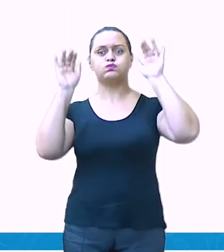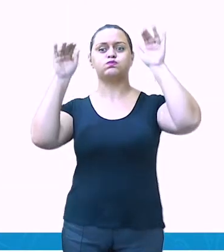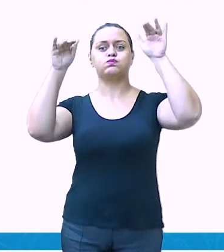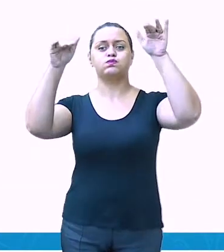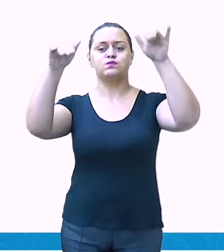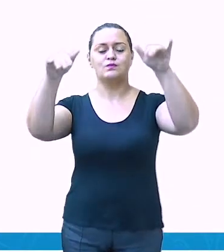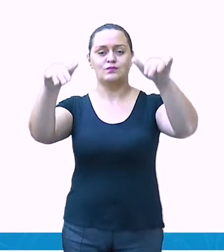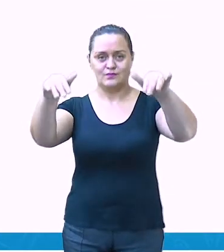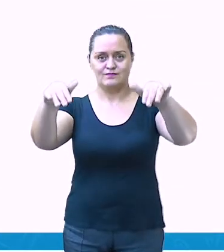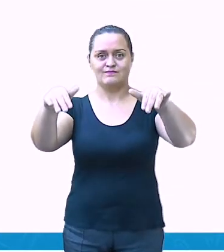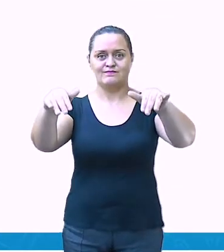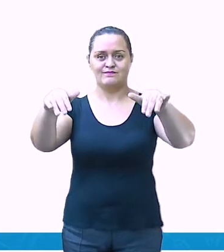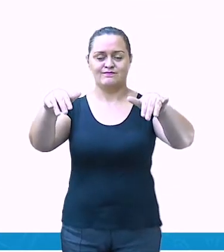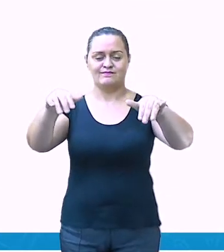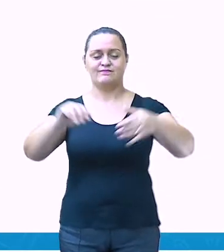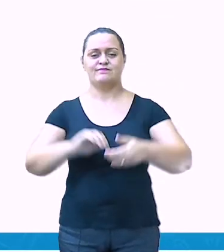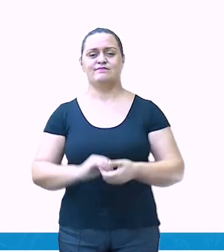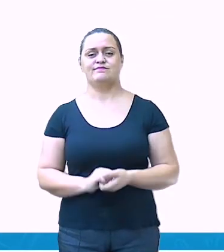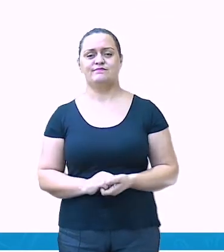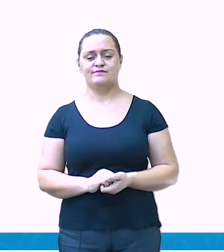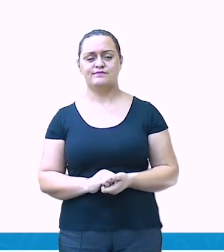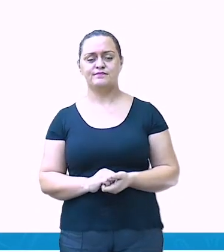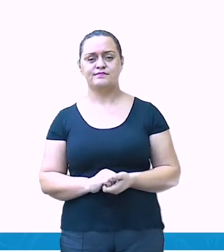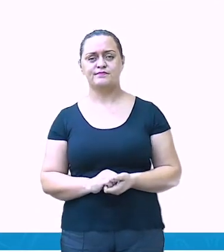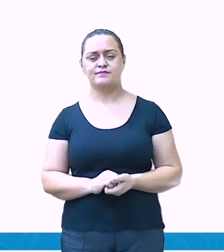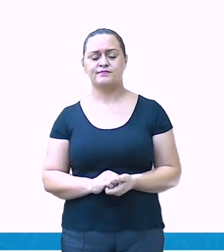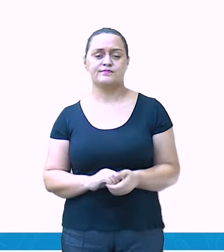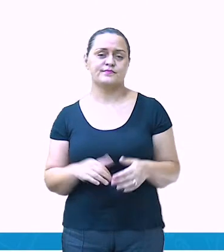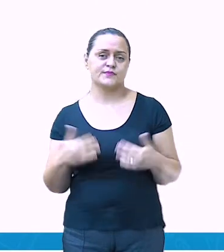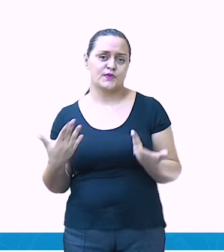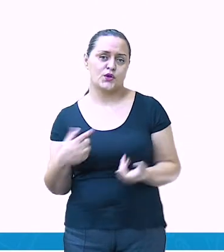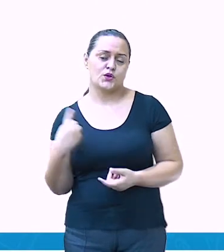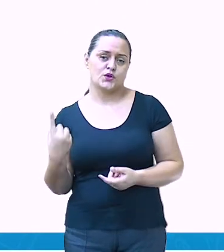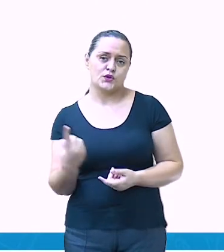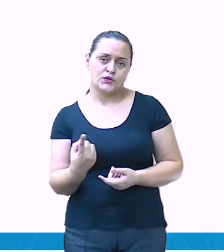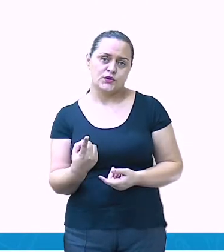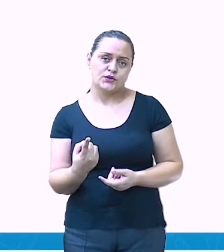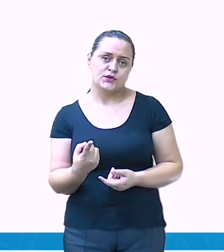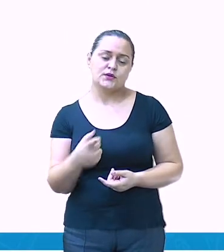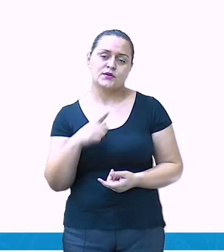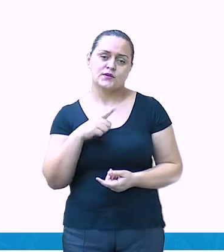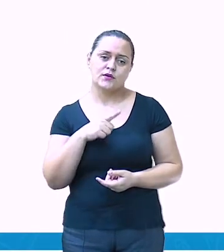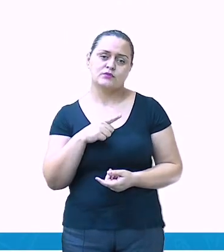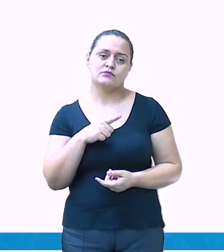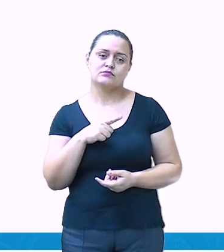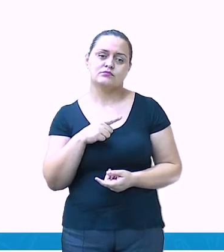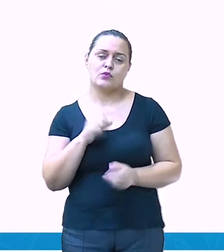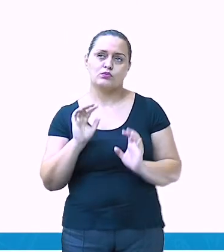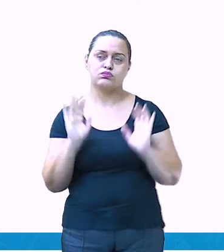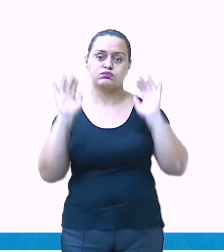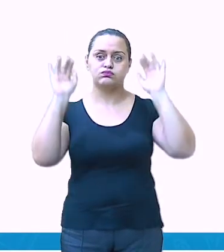na superfície terrestre. Com isso, a gente tem os tsunamis.